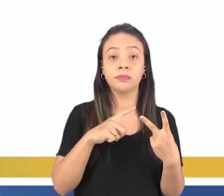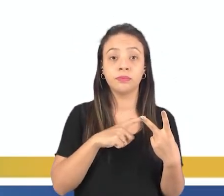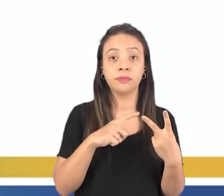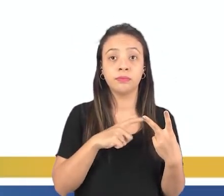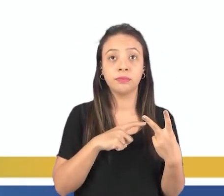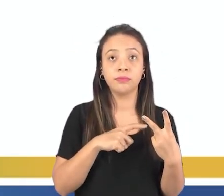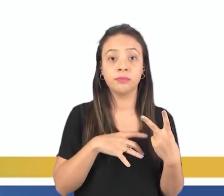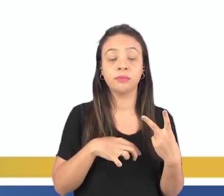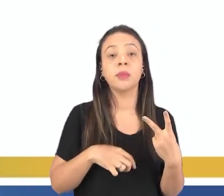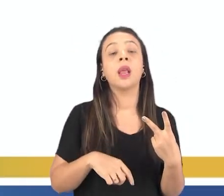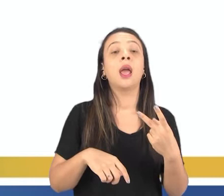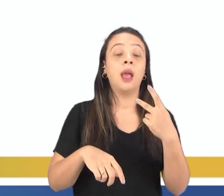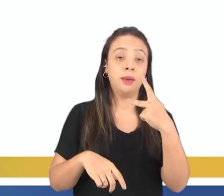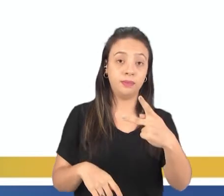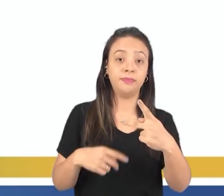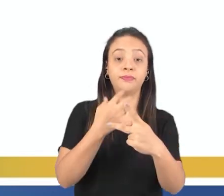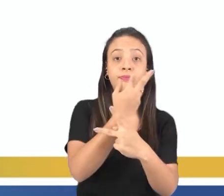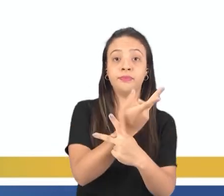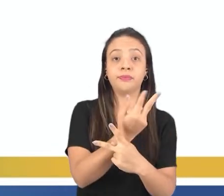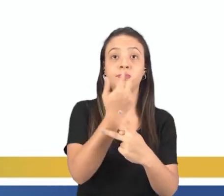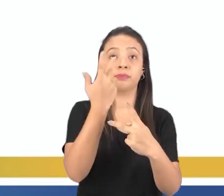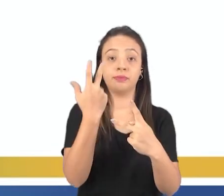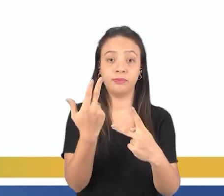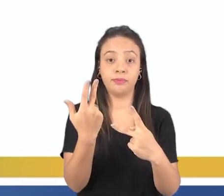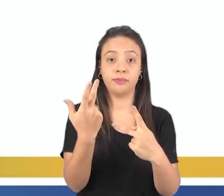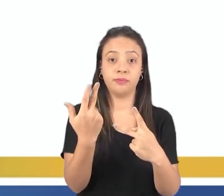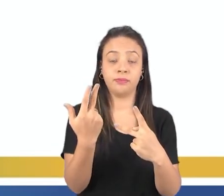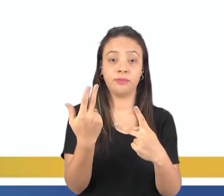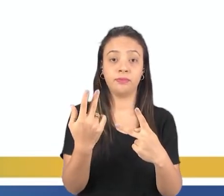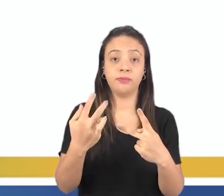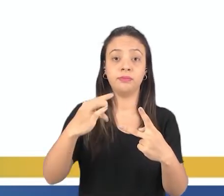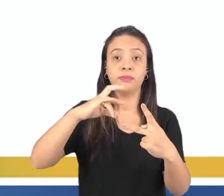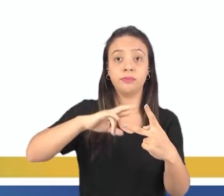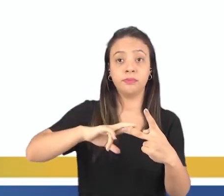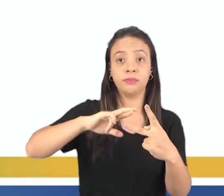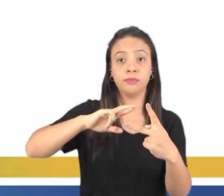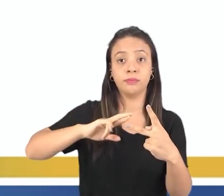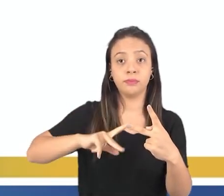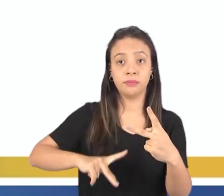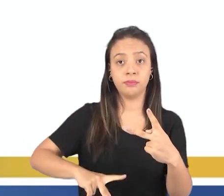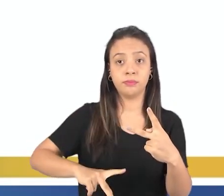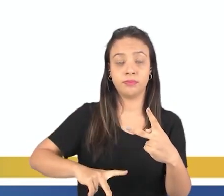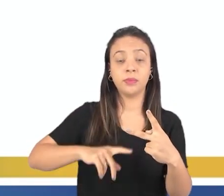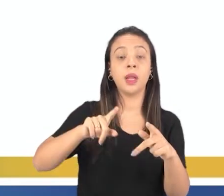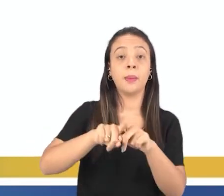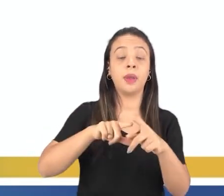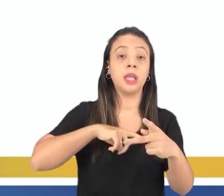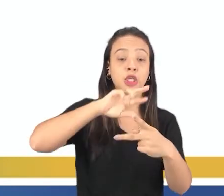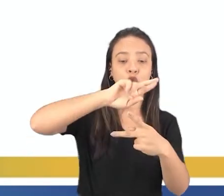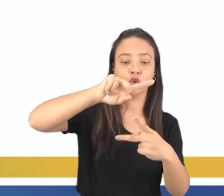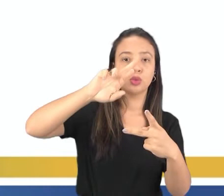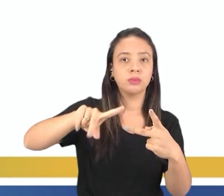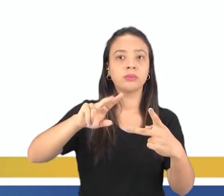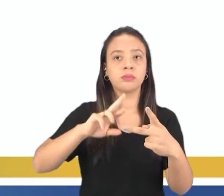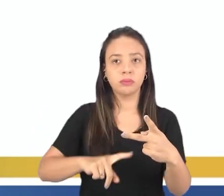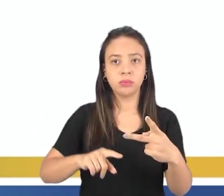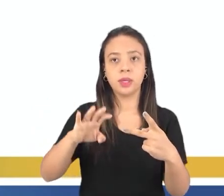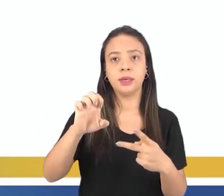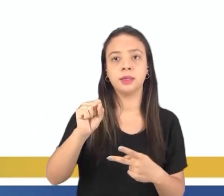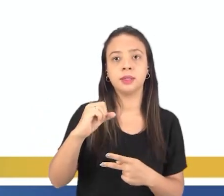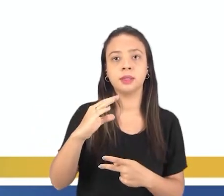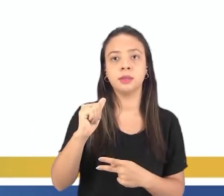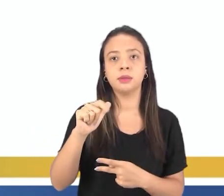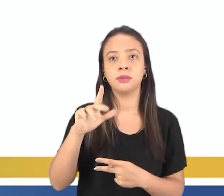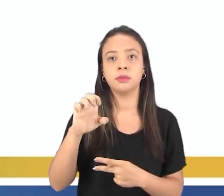trapézio escaleno, ou seja, todos os lados têm medidas diferentes. E a gente vai falar um pouquinho